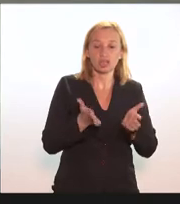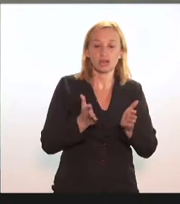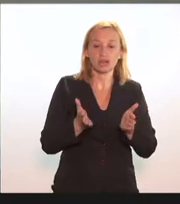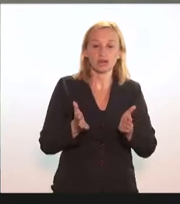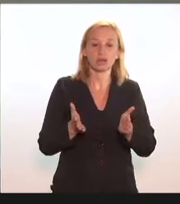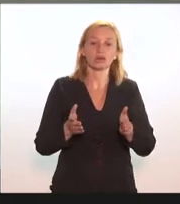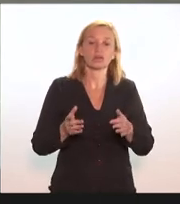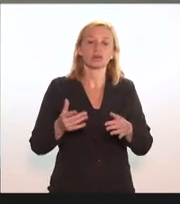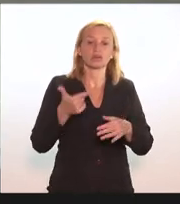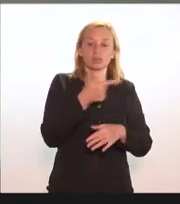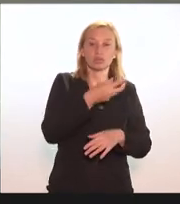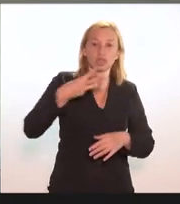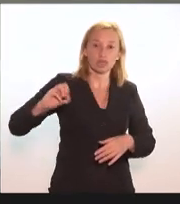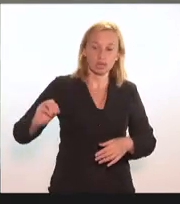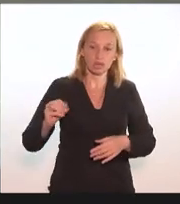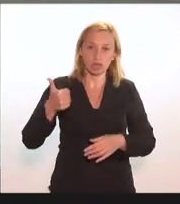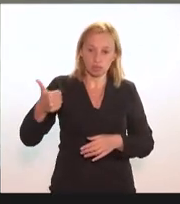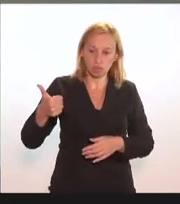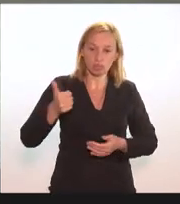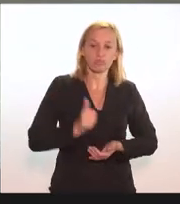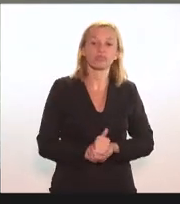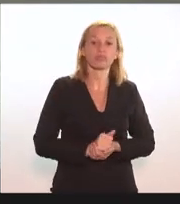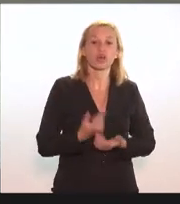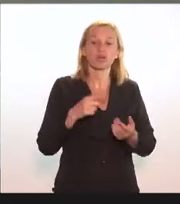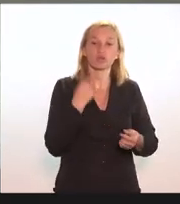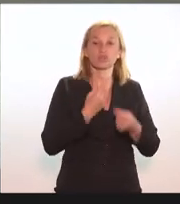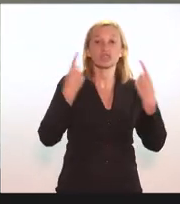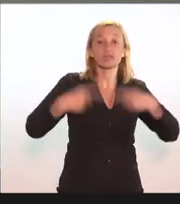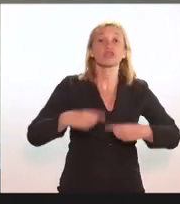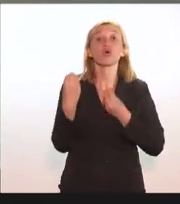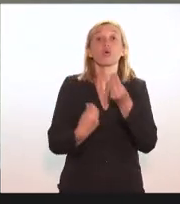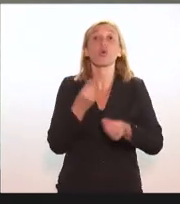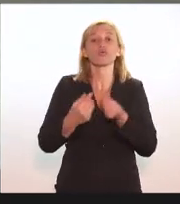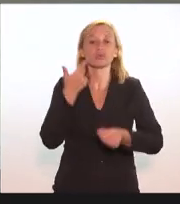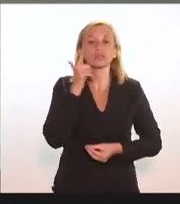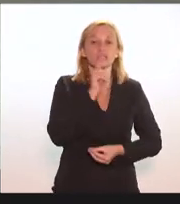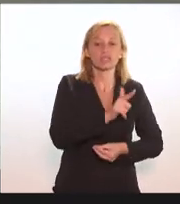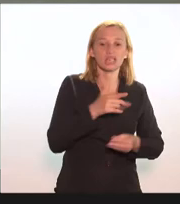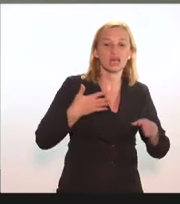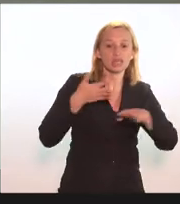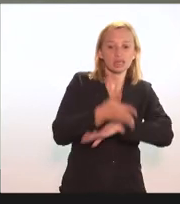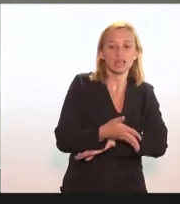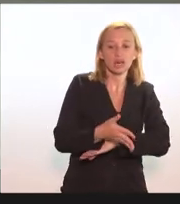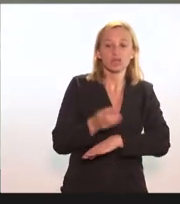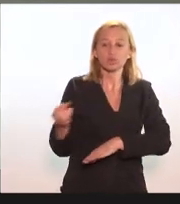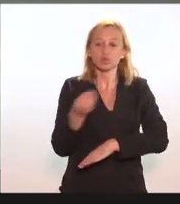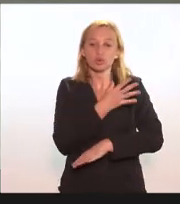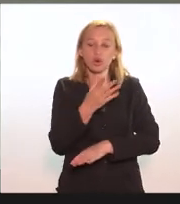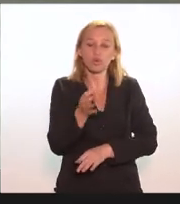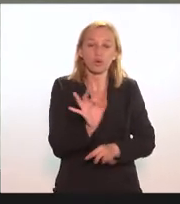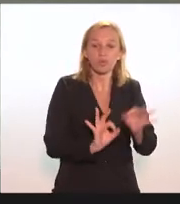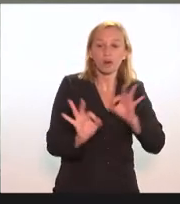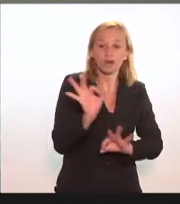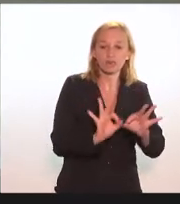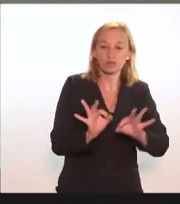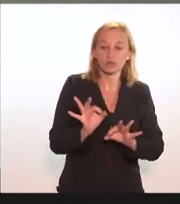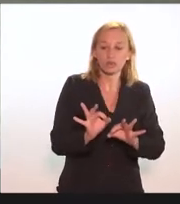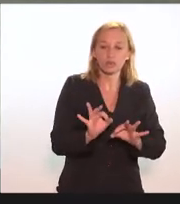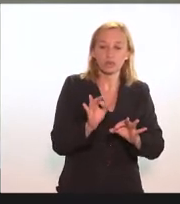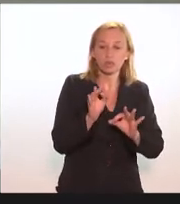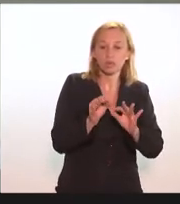em 2031. Então, esse é o nosso desafio. Como é que a gente consegue entrar no novo plano com medidas que,